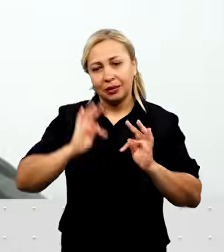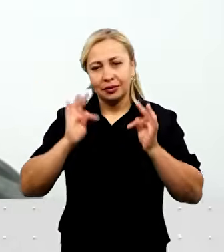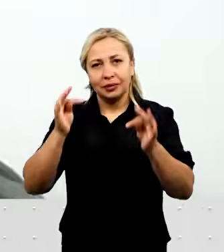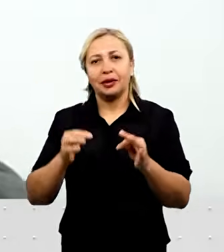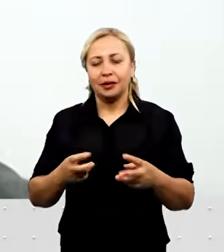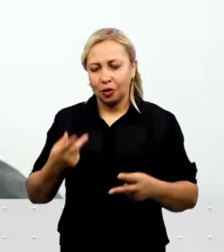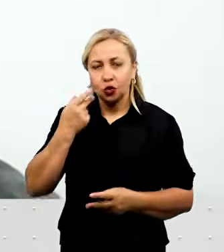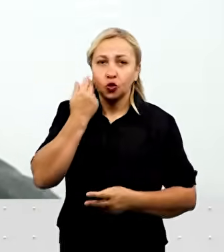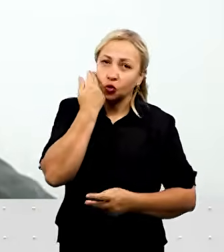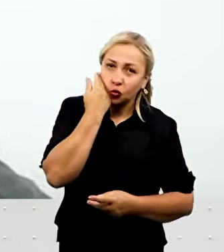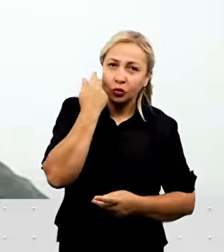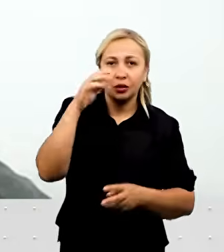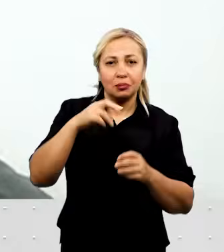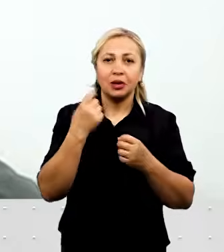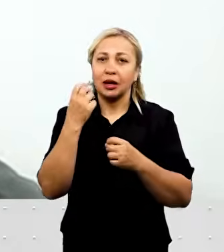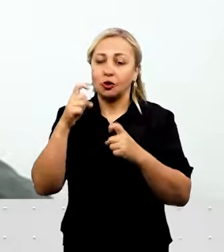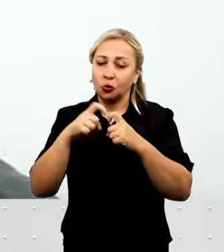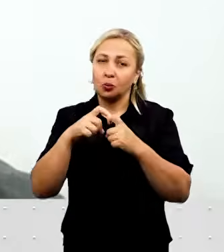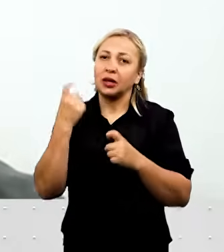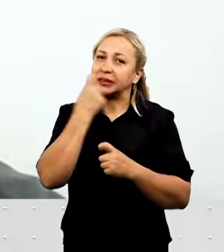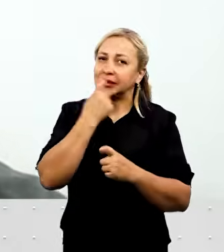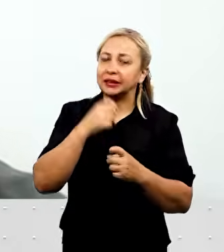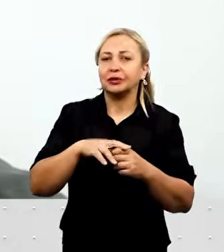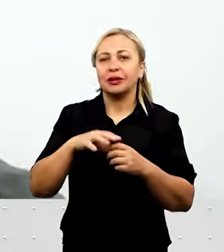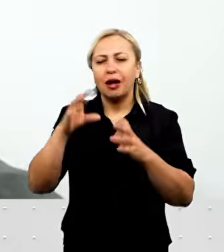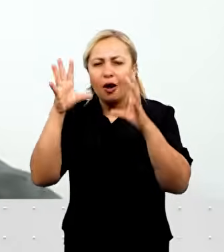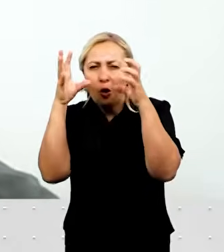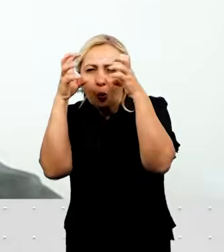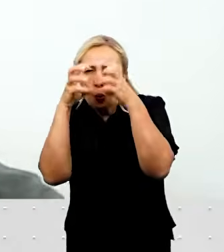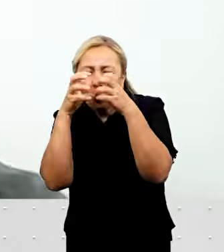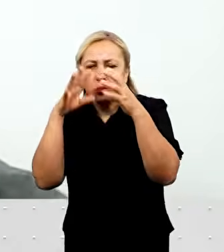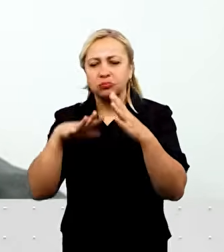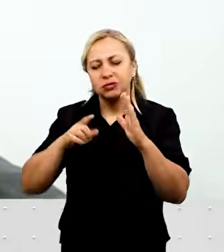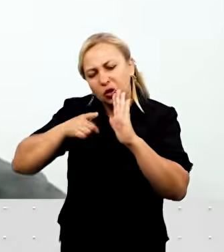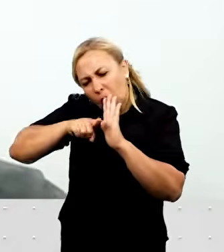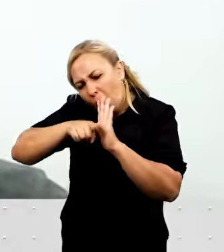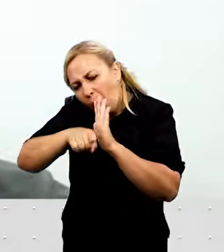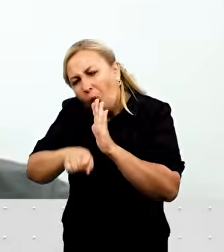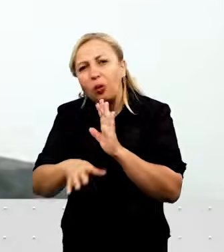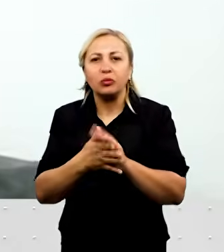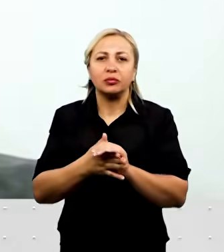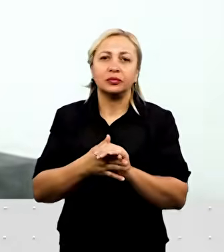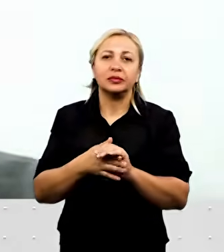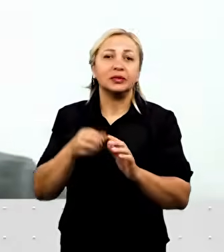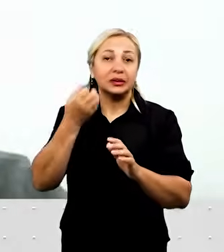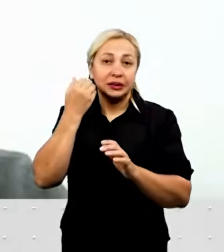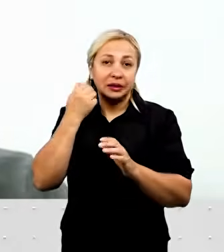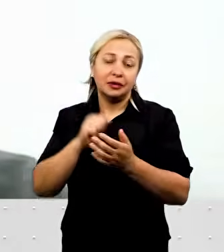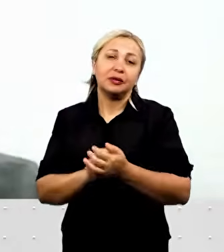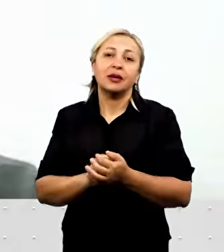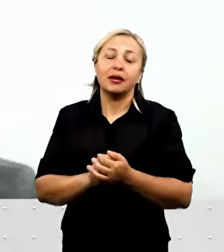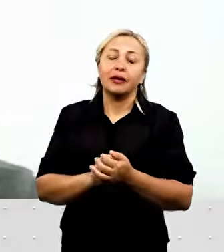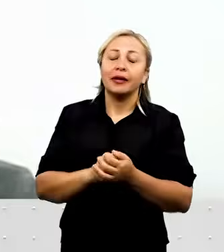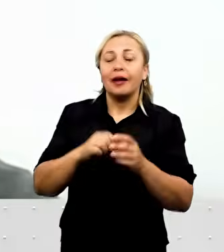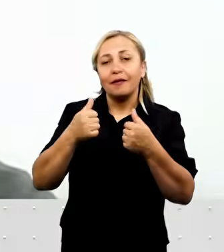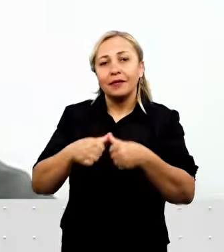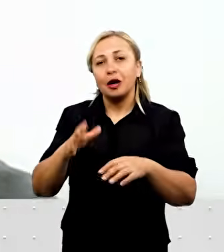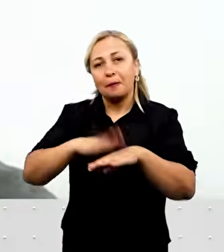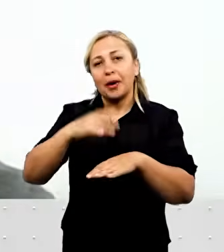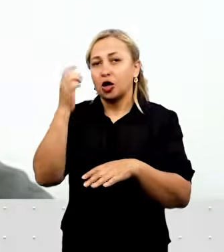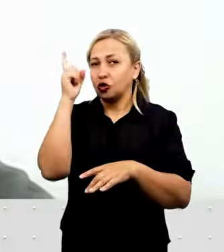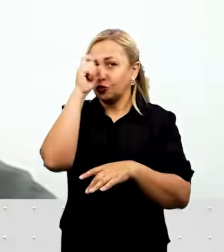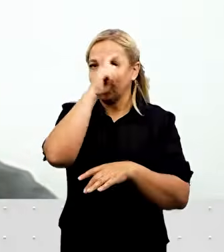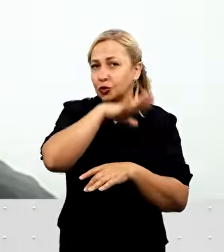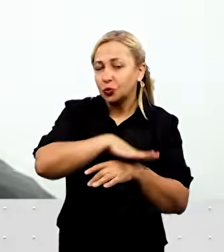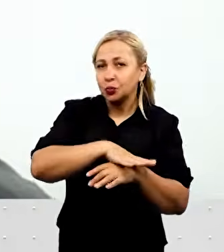do dentista, ele vai ser mais trabalhoso, porque é um lugar mais escuro, mais posterior, mais no fundo